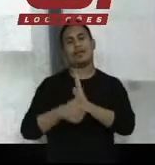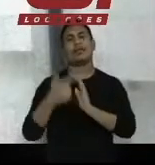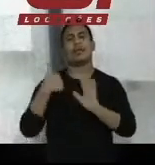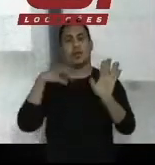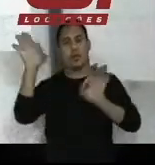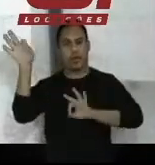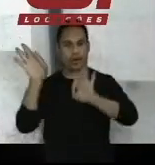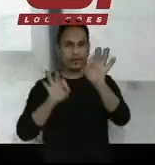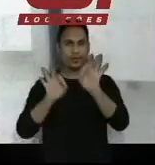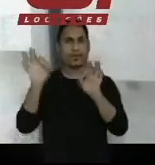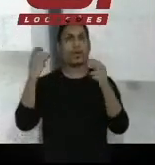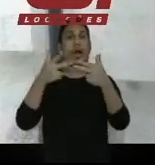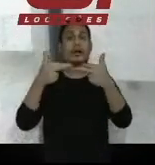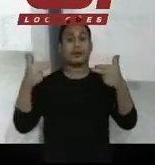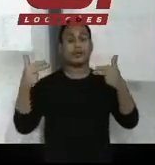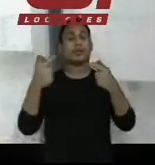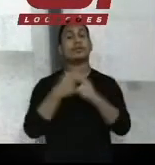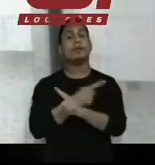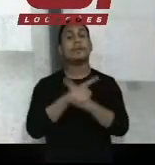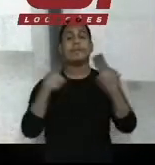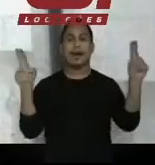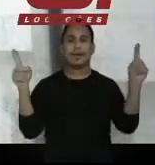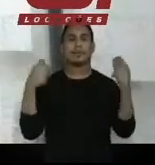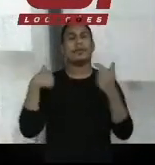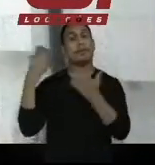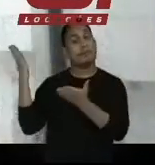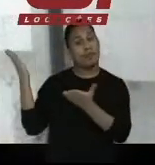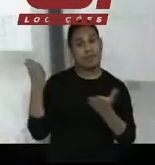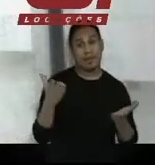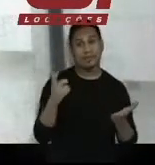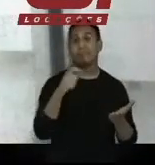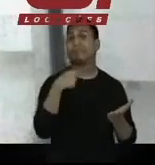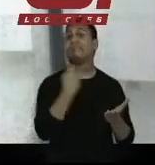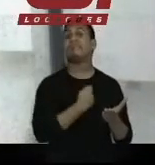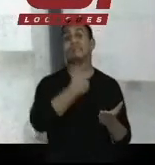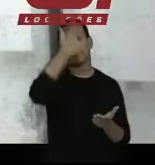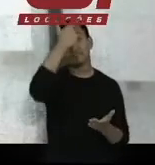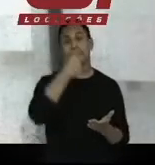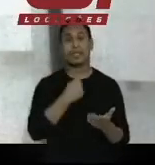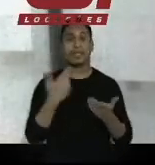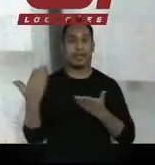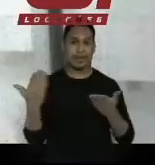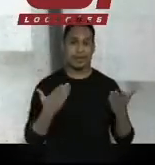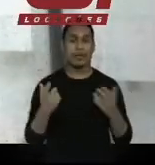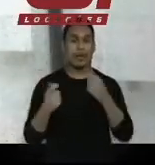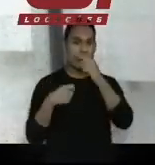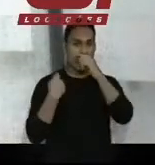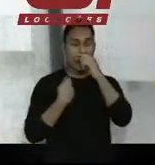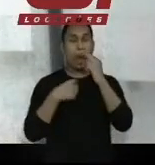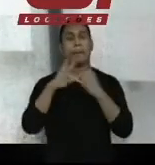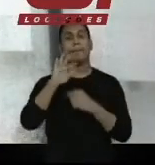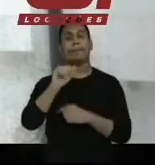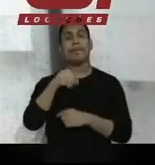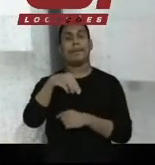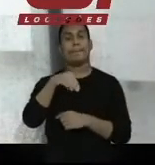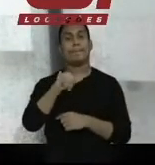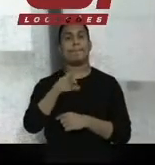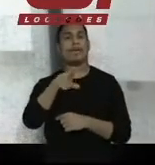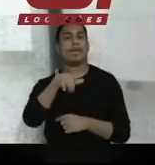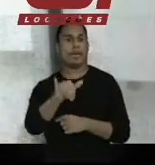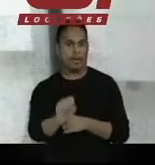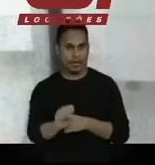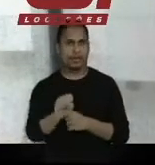logo me apresentar antes de compartilhar a apresentação com vocês. Eu sou Tamires Farias, sou nutricionista, sou daqui de Recife, então